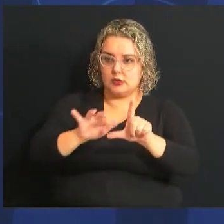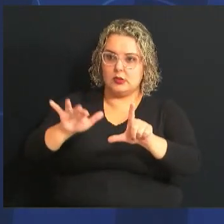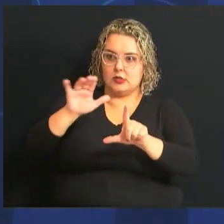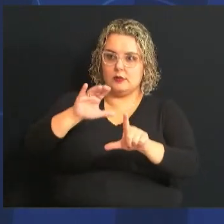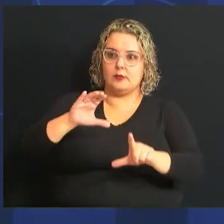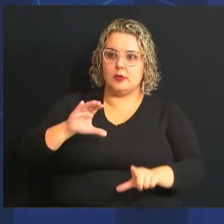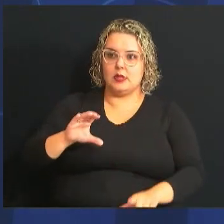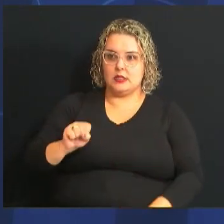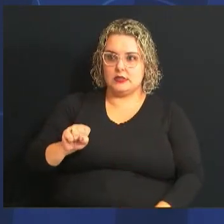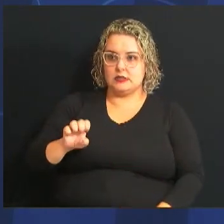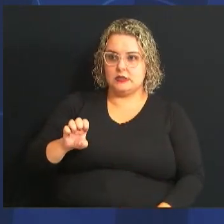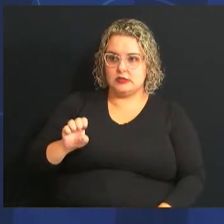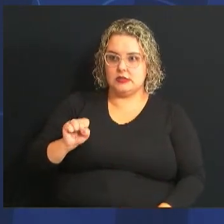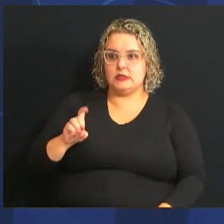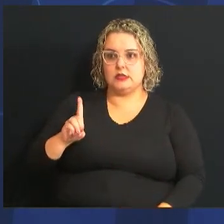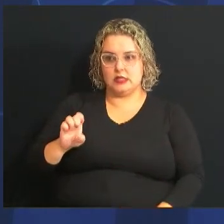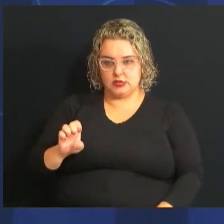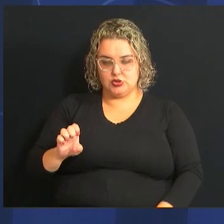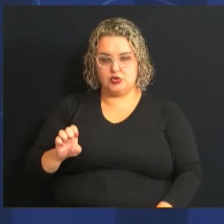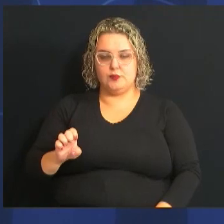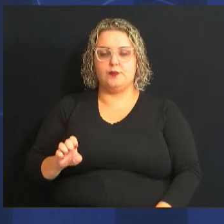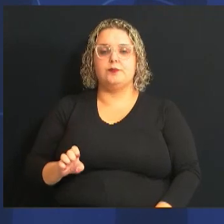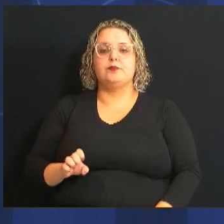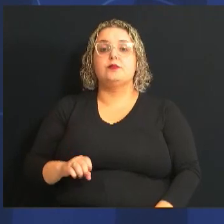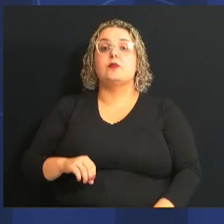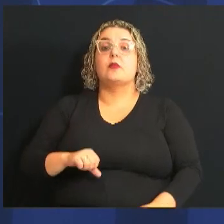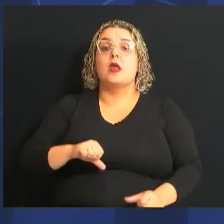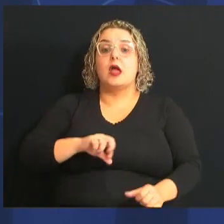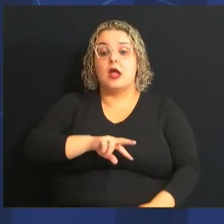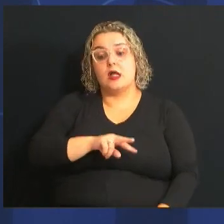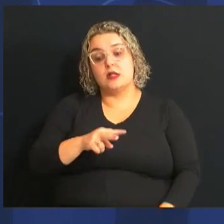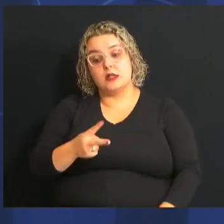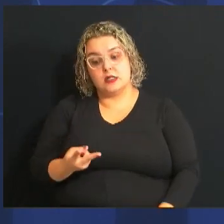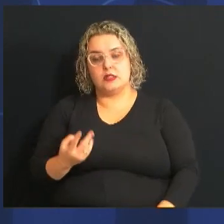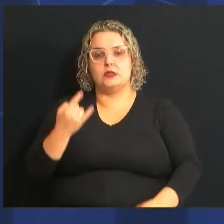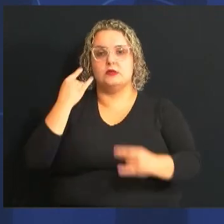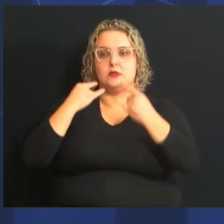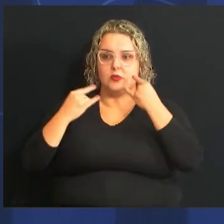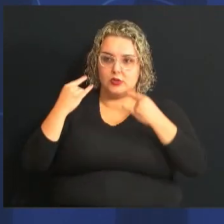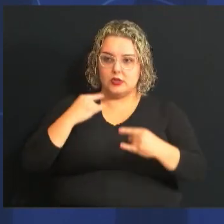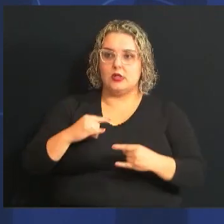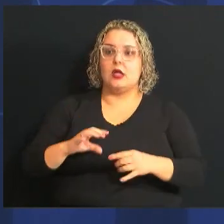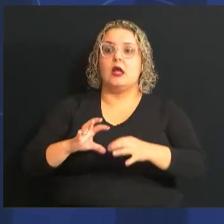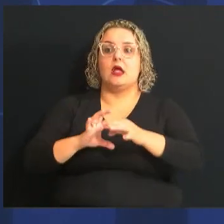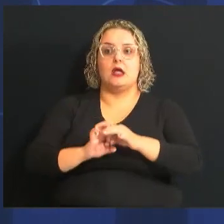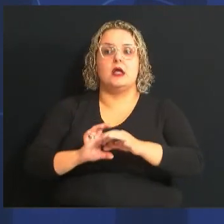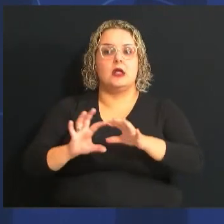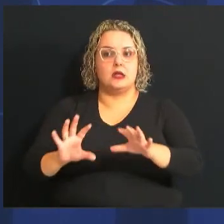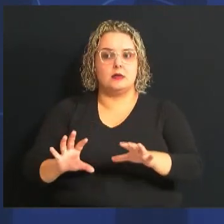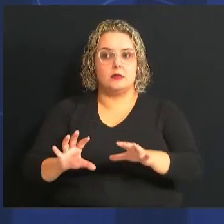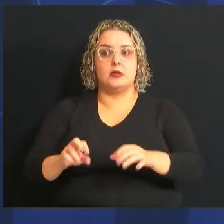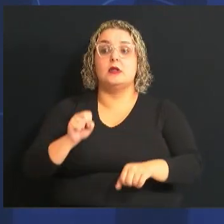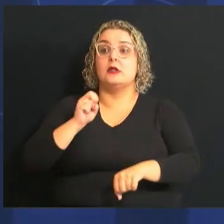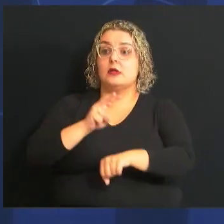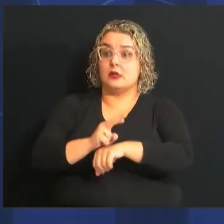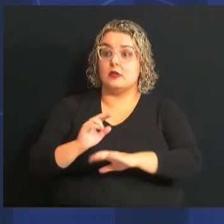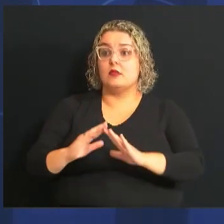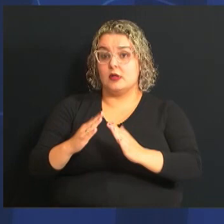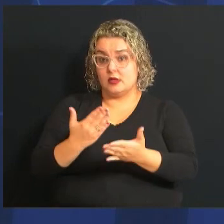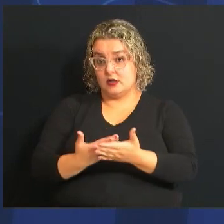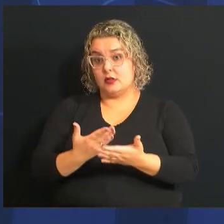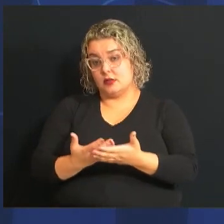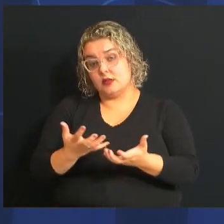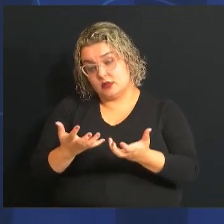SED. A transferência por interesse é concedida mediante a vaga na escola